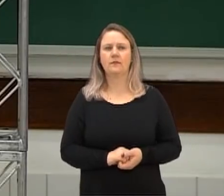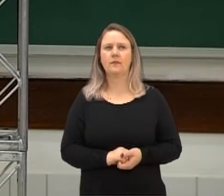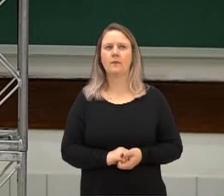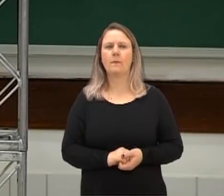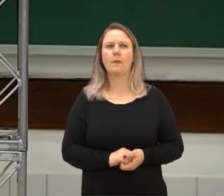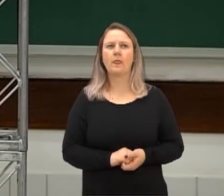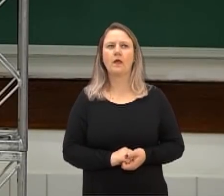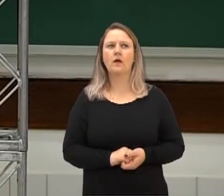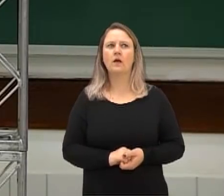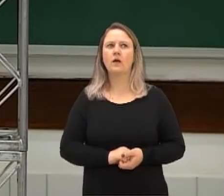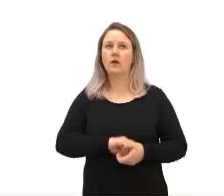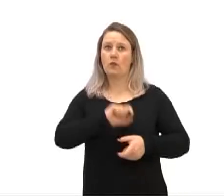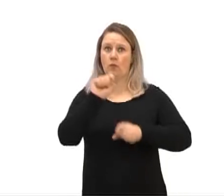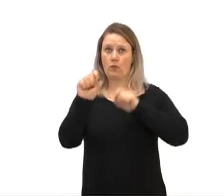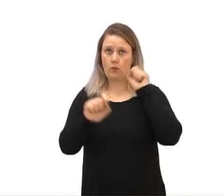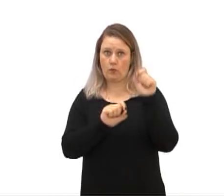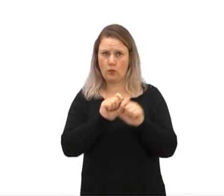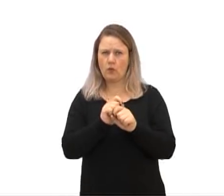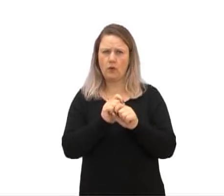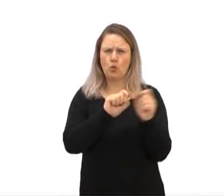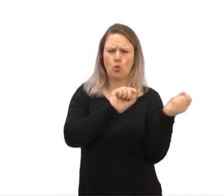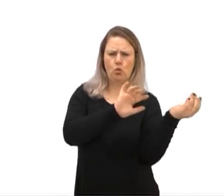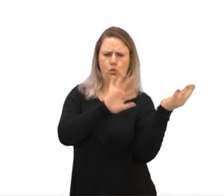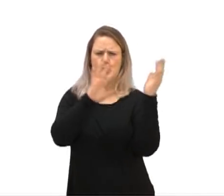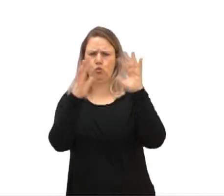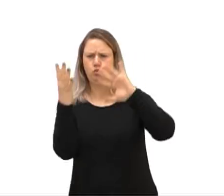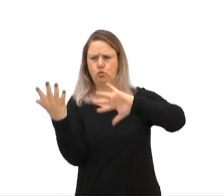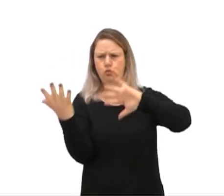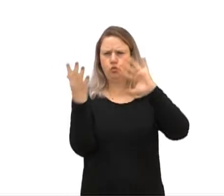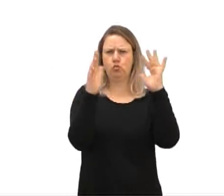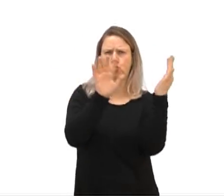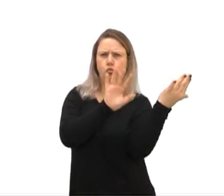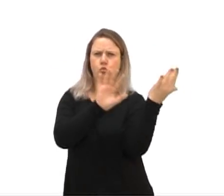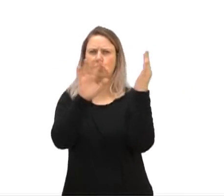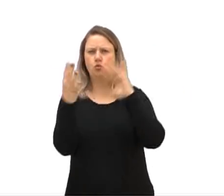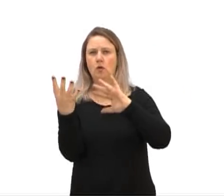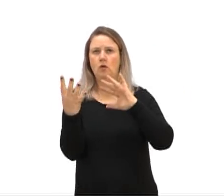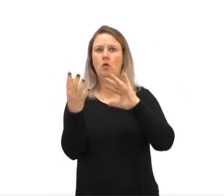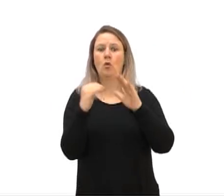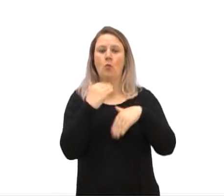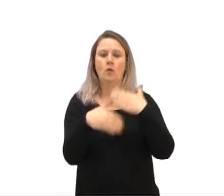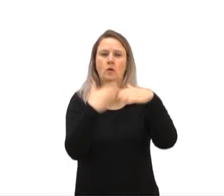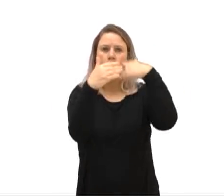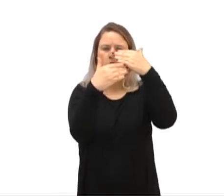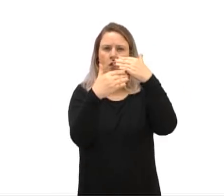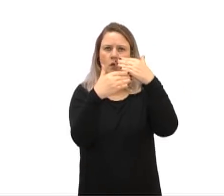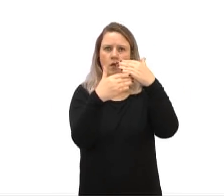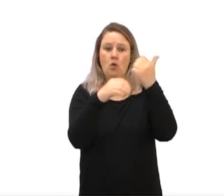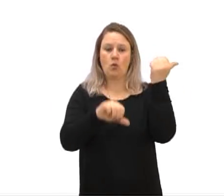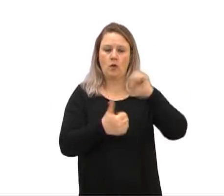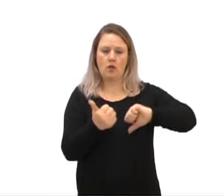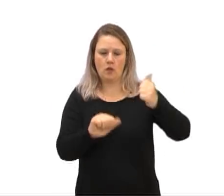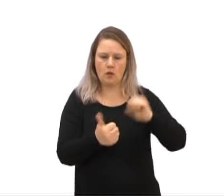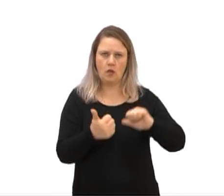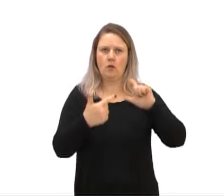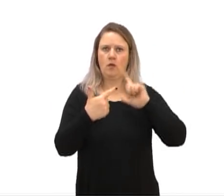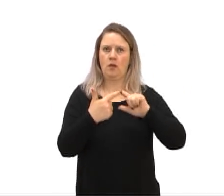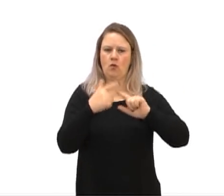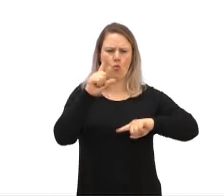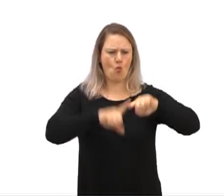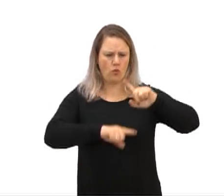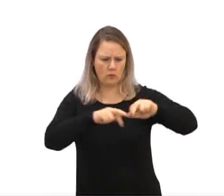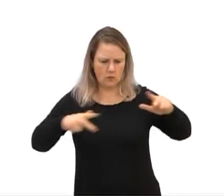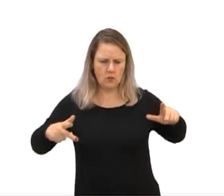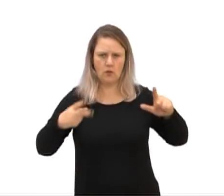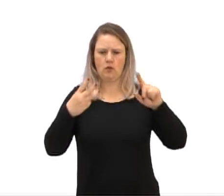Então, o intemperismo são os processos químicos, físicos e biológicos que acontecem